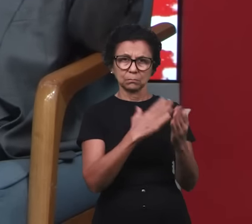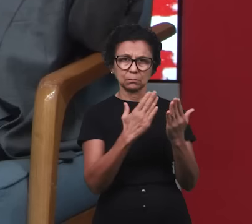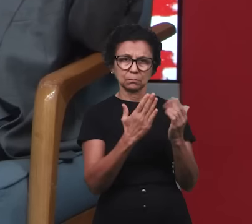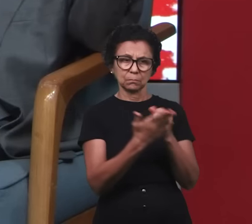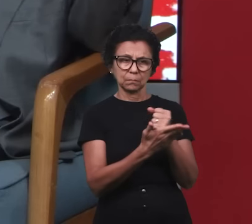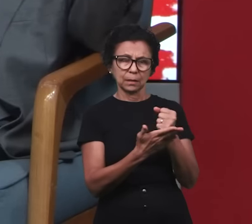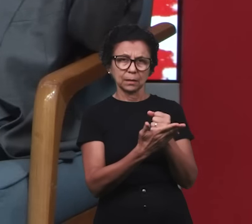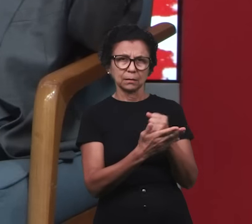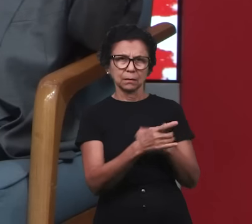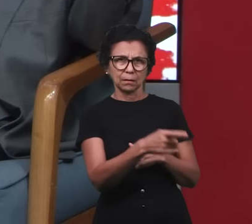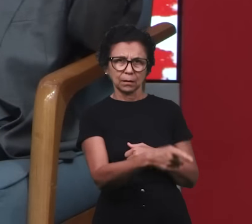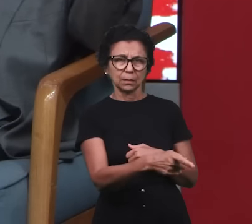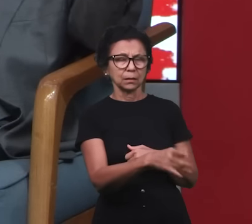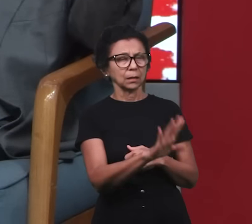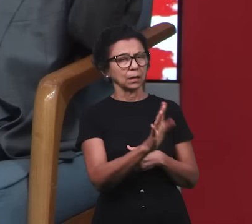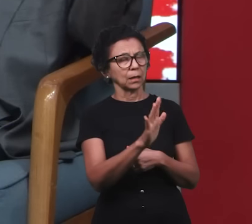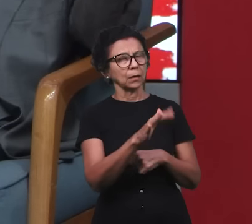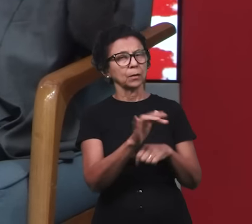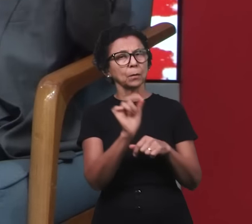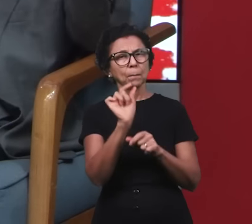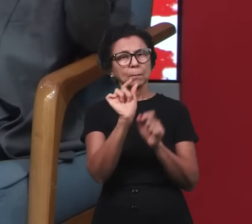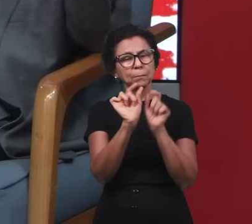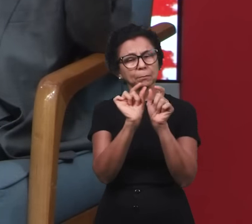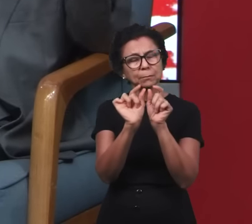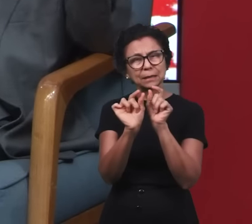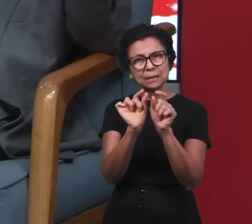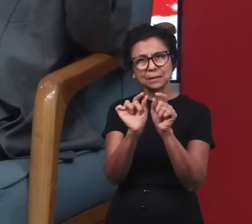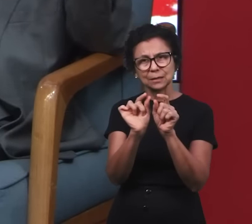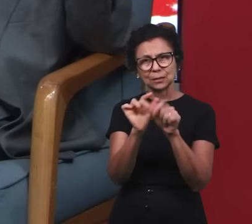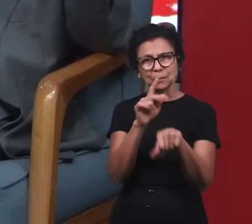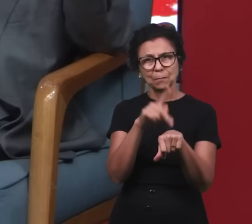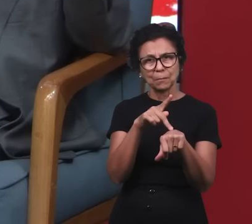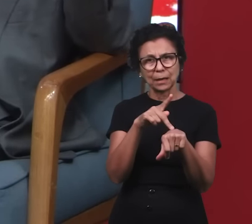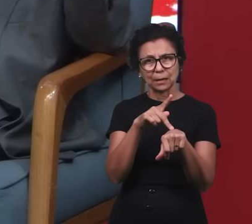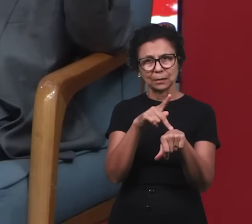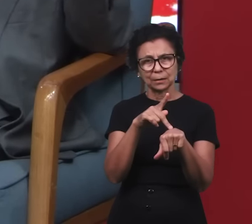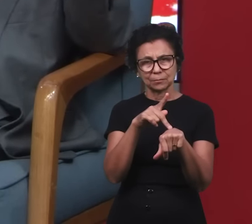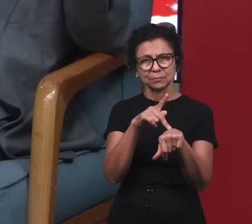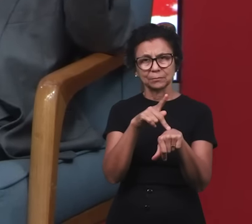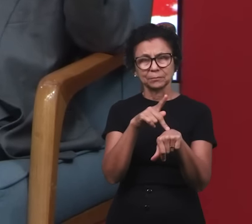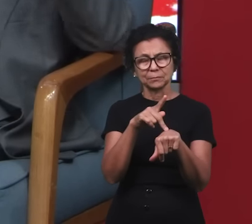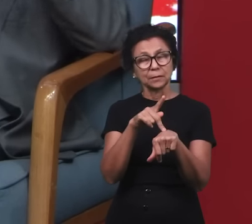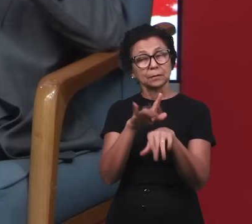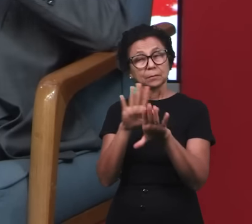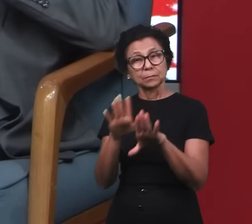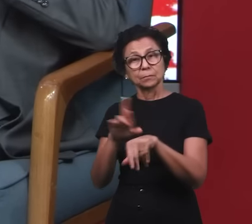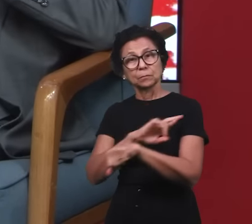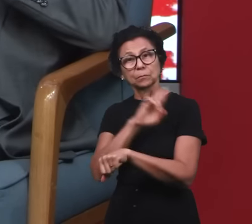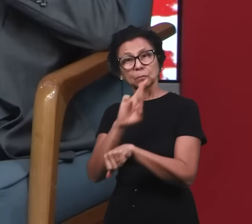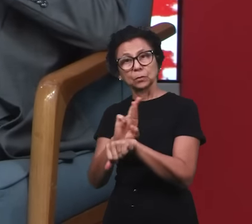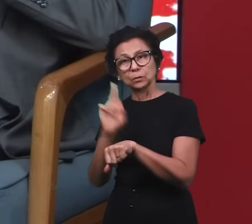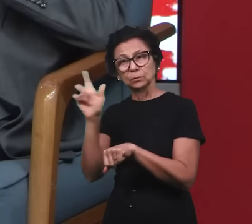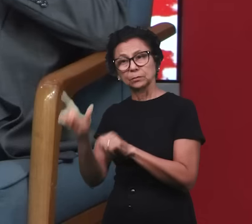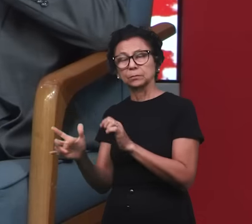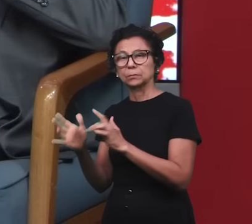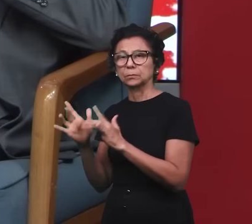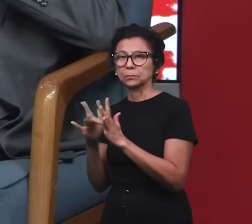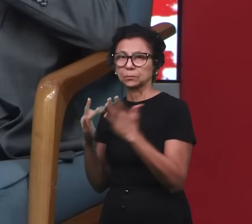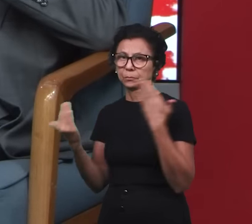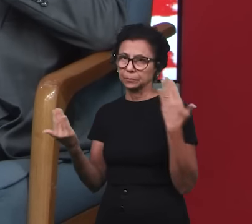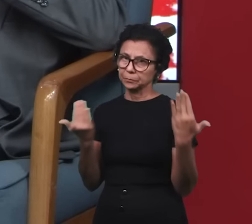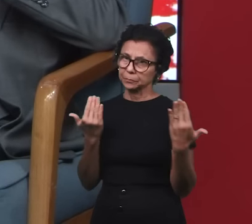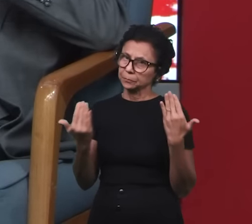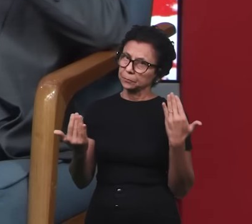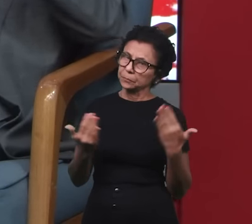é pedaço de pedra. Mas ele não é a rocha é Jesus. Vejam,